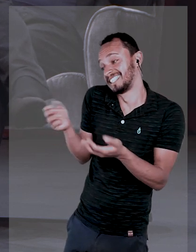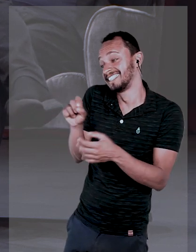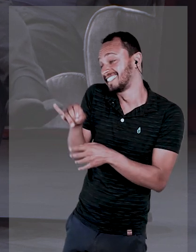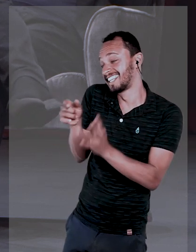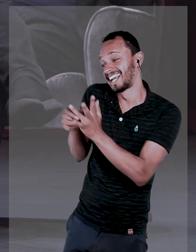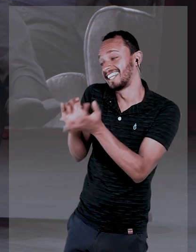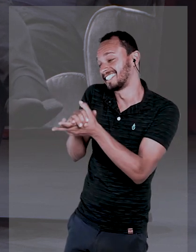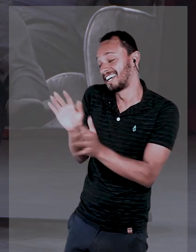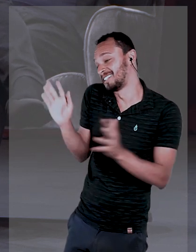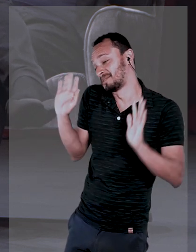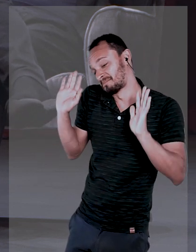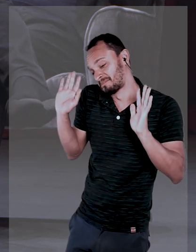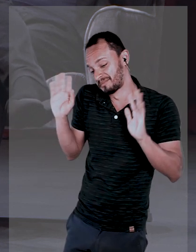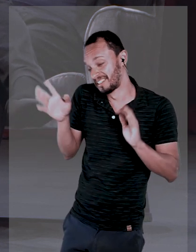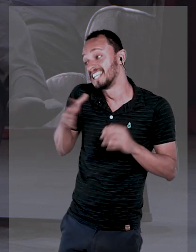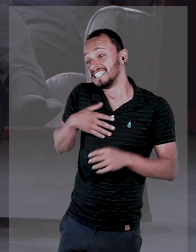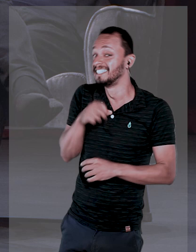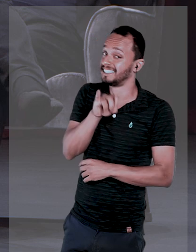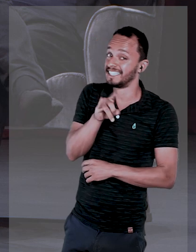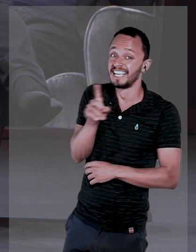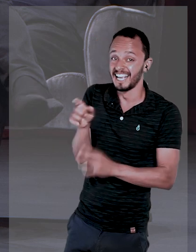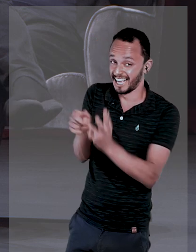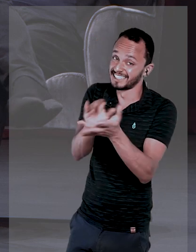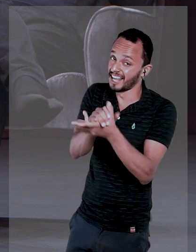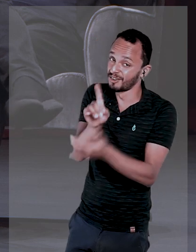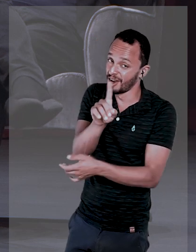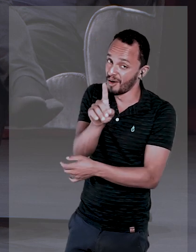Senão também paquerava.